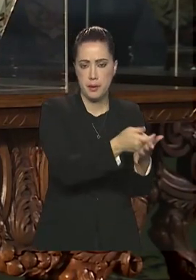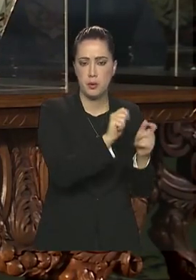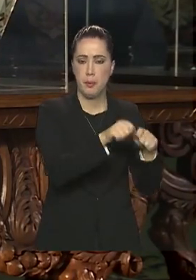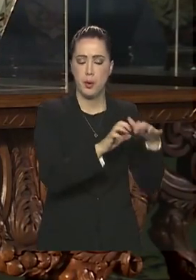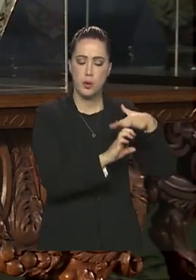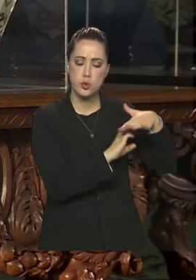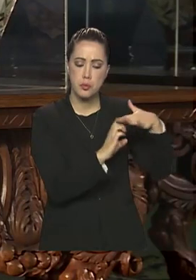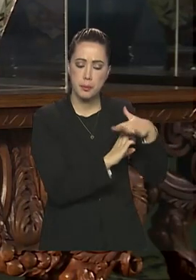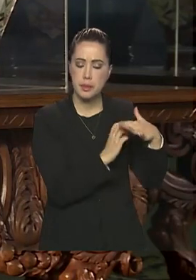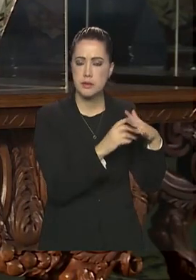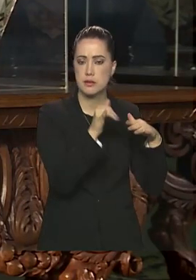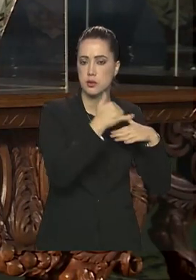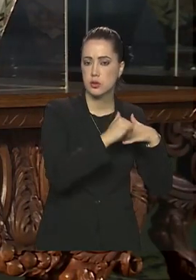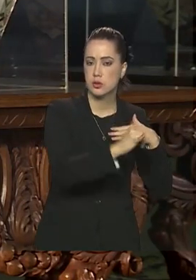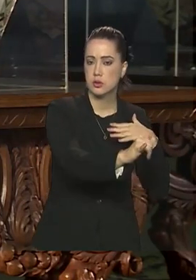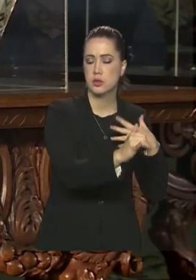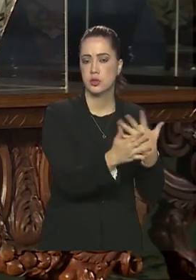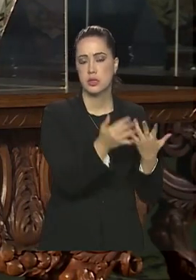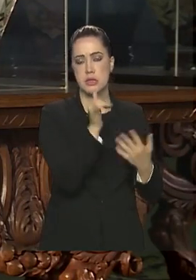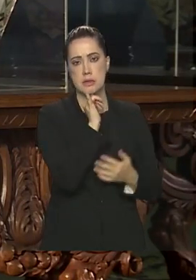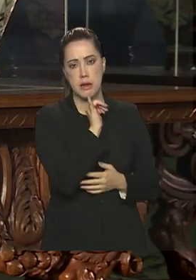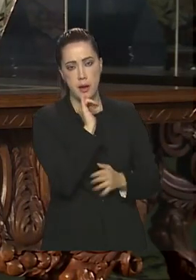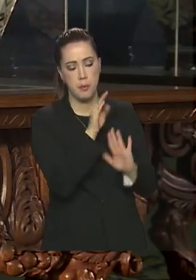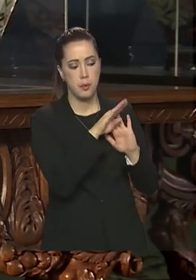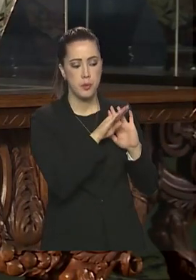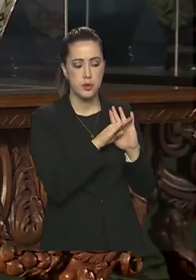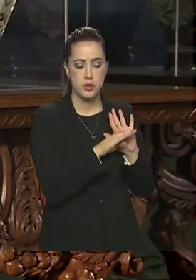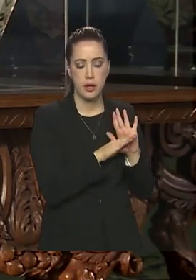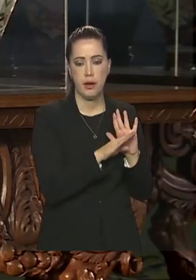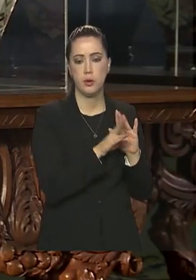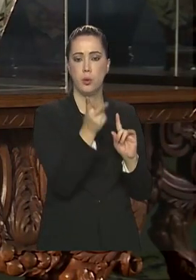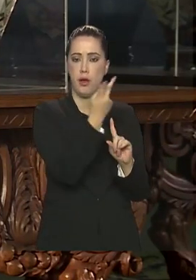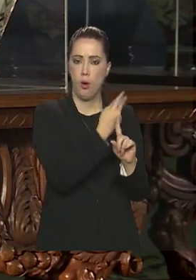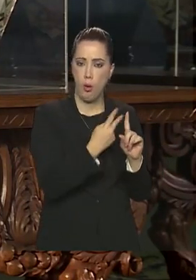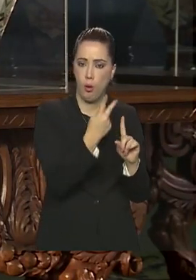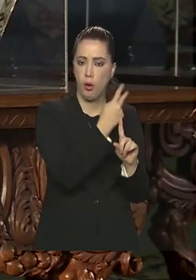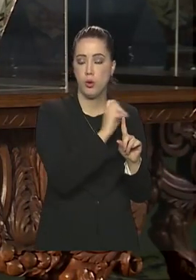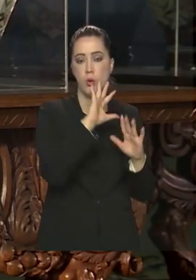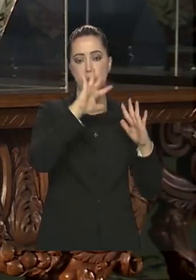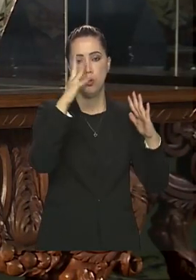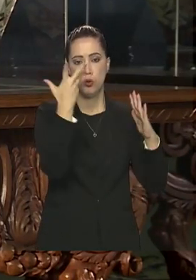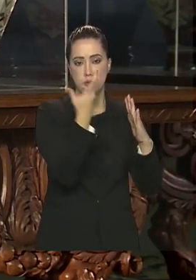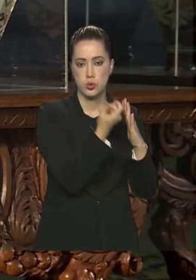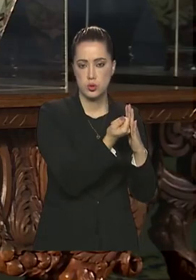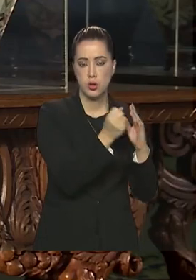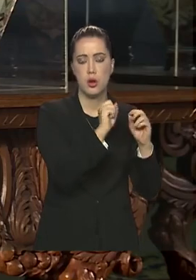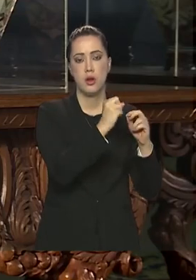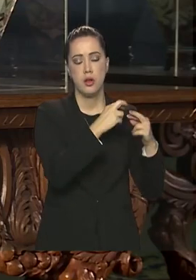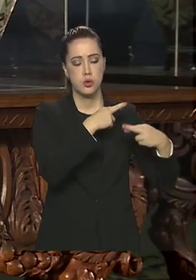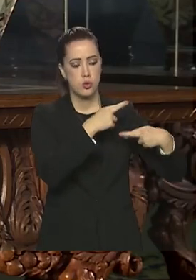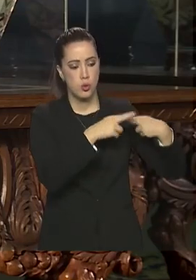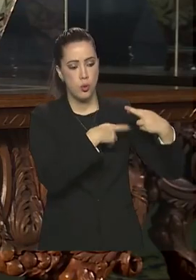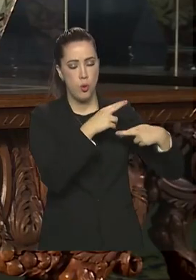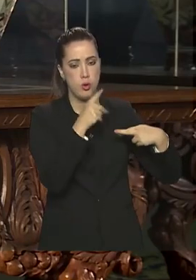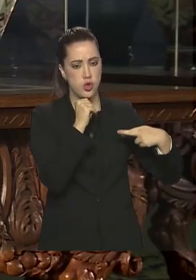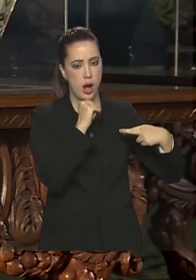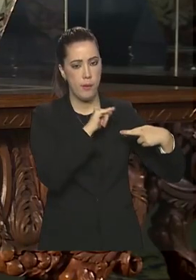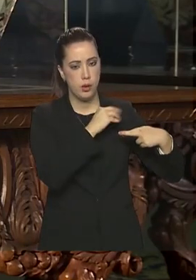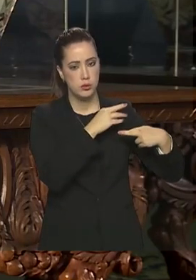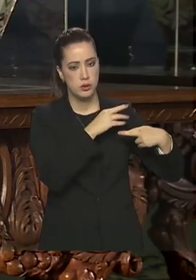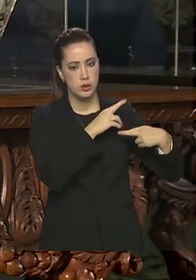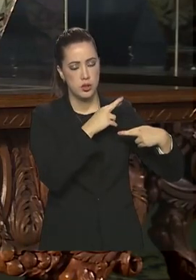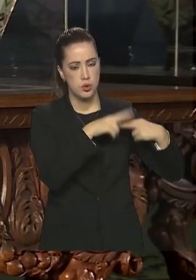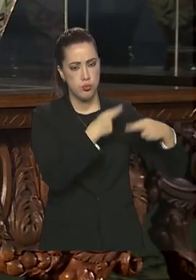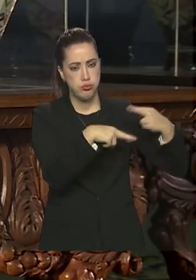enquadrar nesse projeto empreendimentos de geração eólica, solar, pequenas centrais hidrelétricas e também